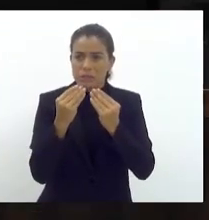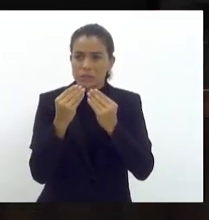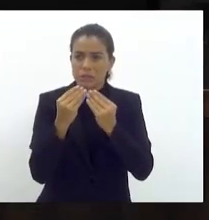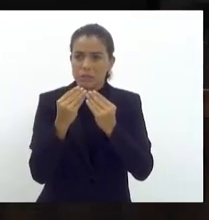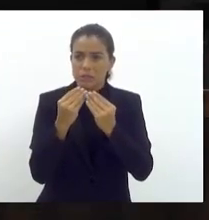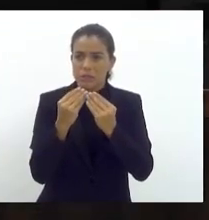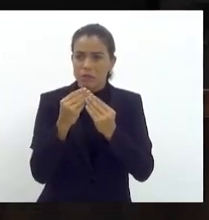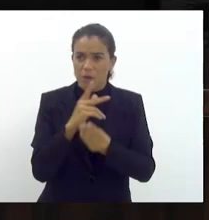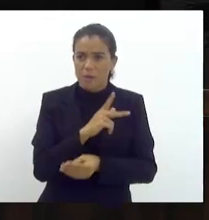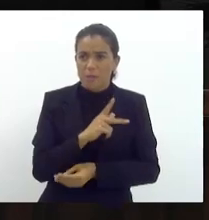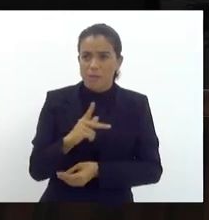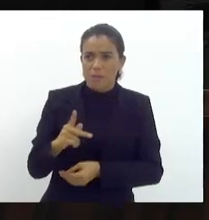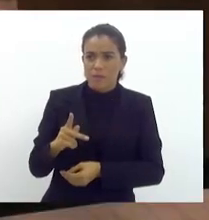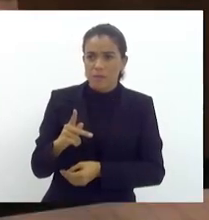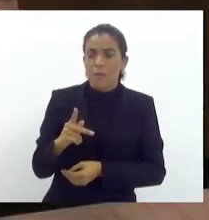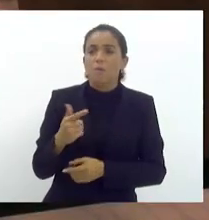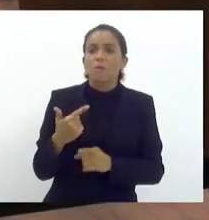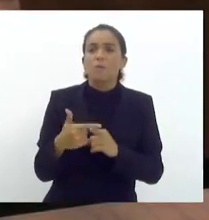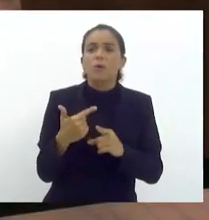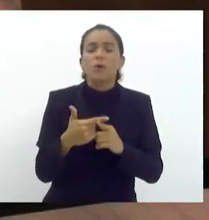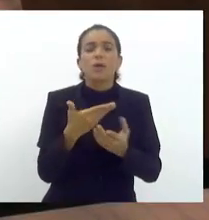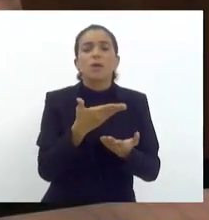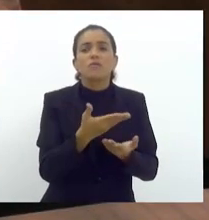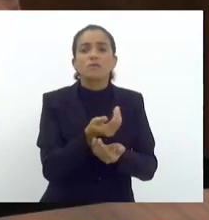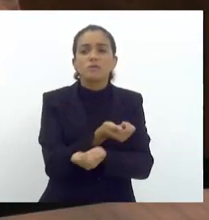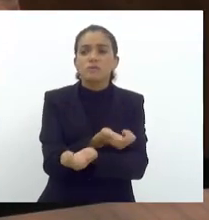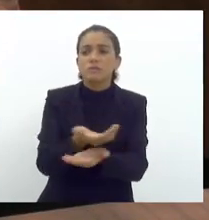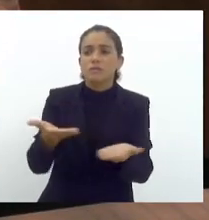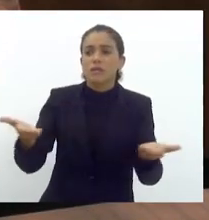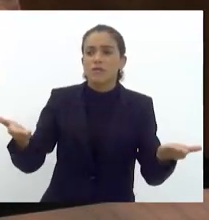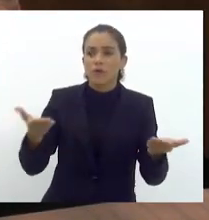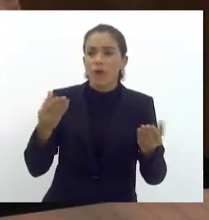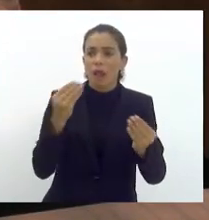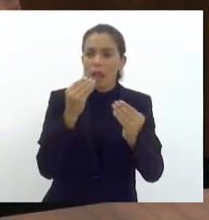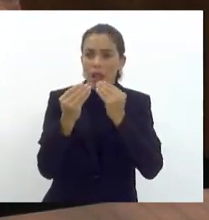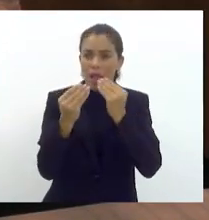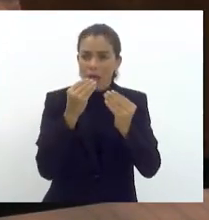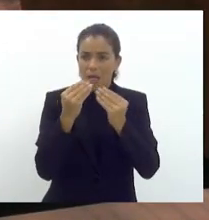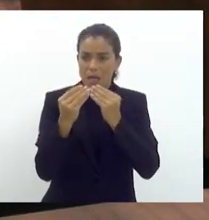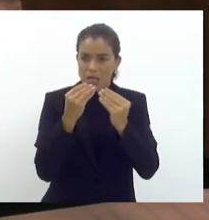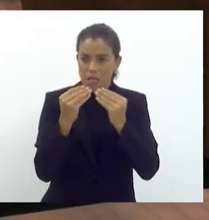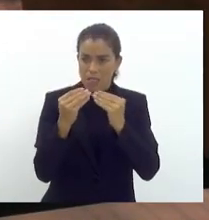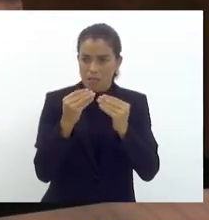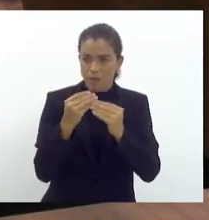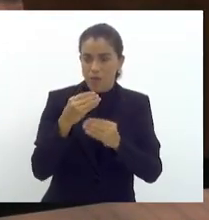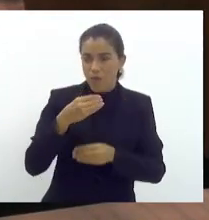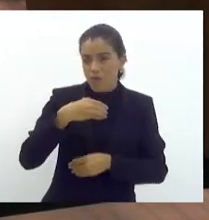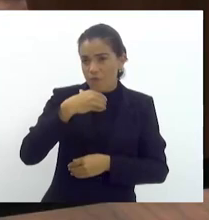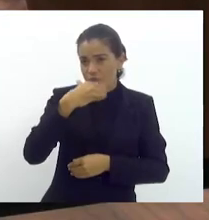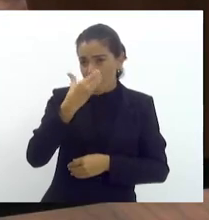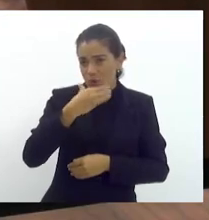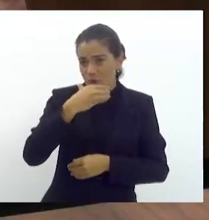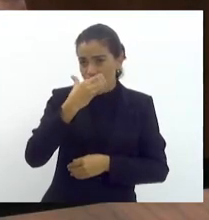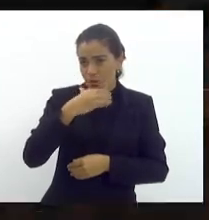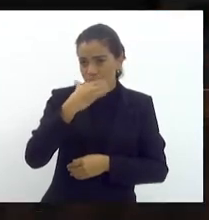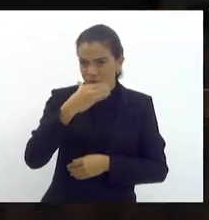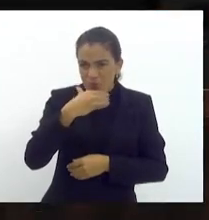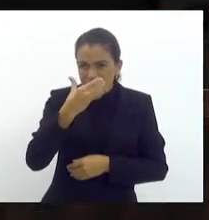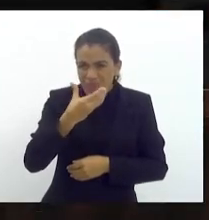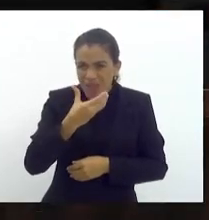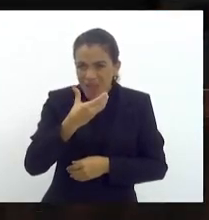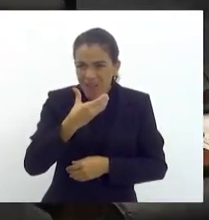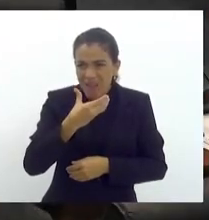eu tenho questionamento Por que que vossa excelência serviu aos deputados da oposição frutinhas e luta